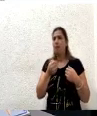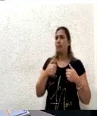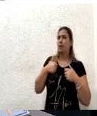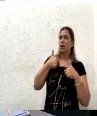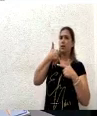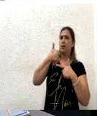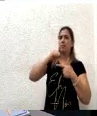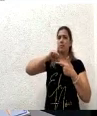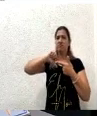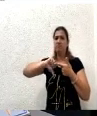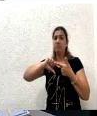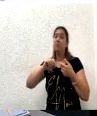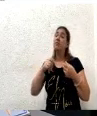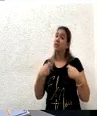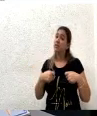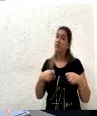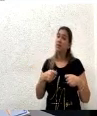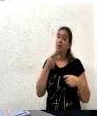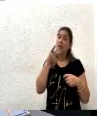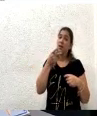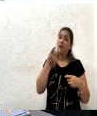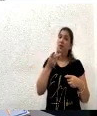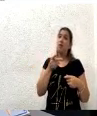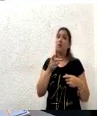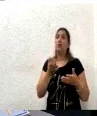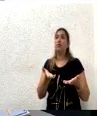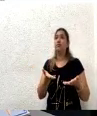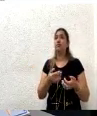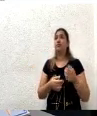Né? Você vê, nós temos aqui